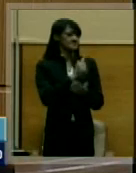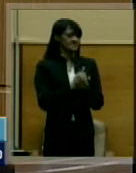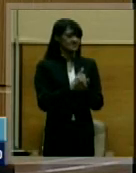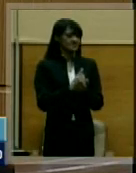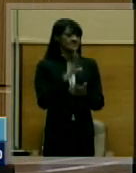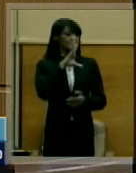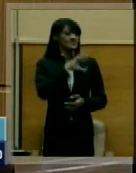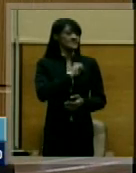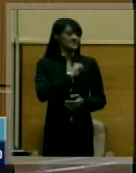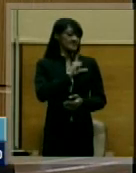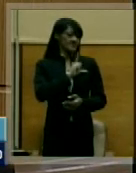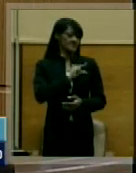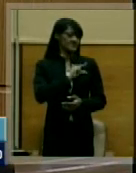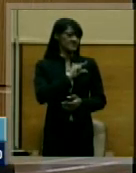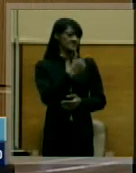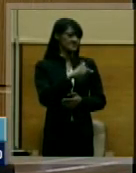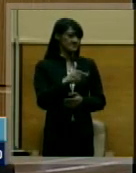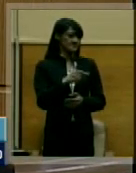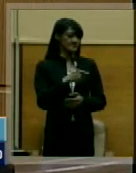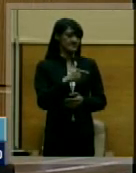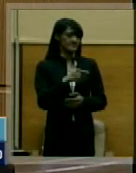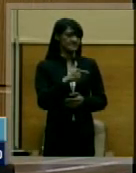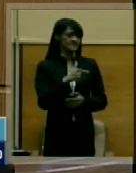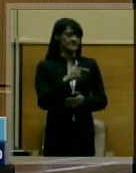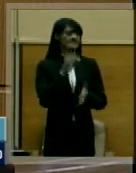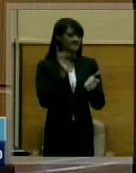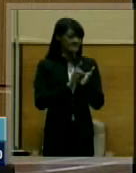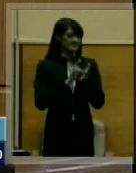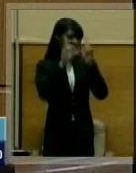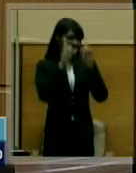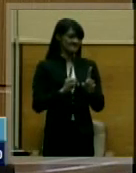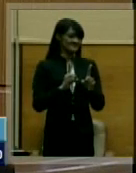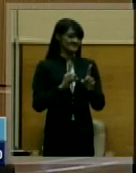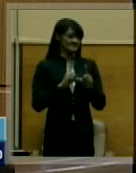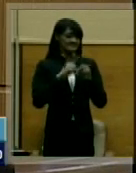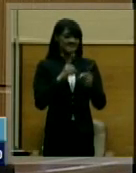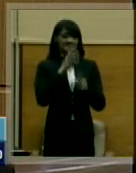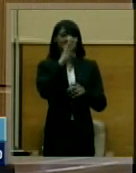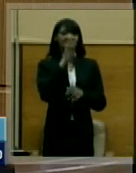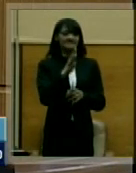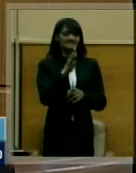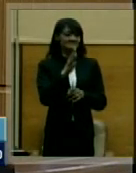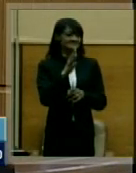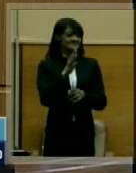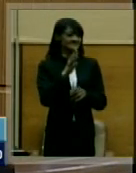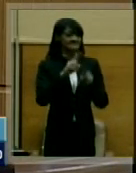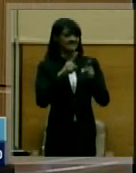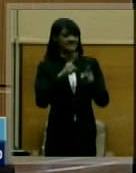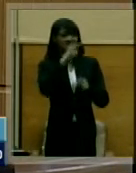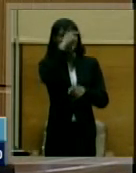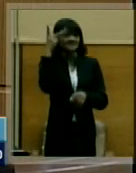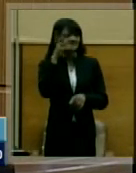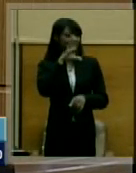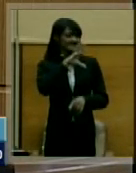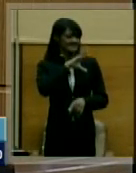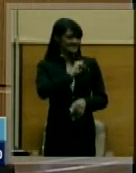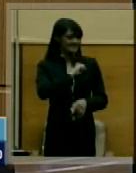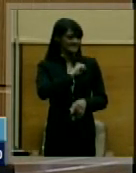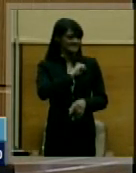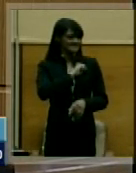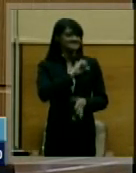amar. Deficiência é quem julga aparências, e quem ama é quem ama de